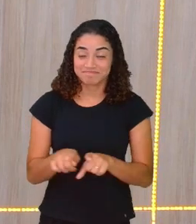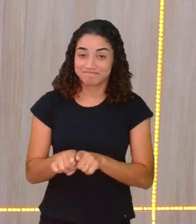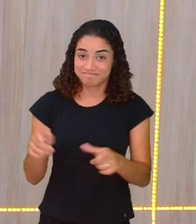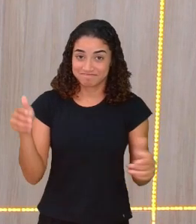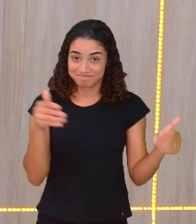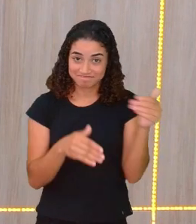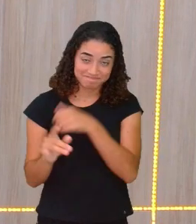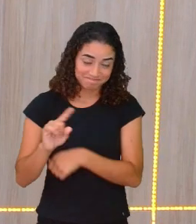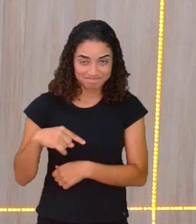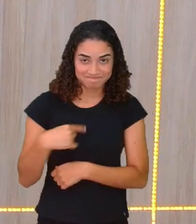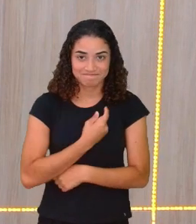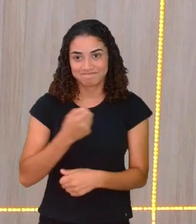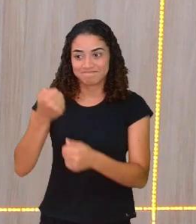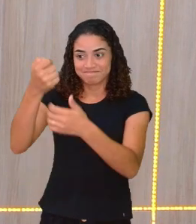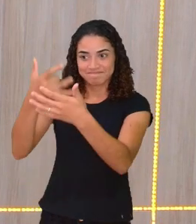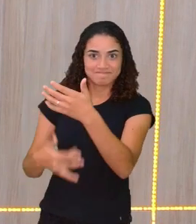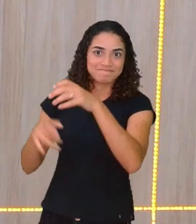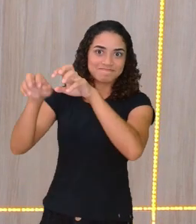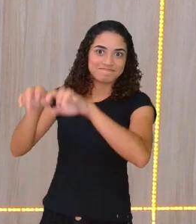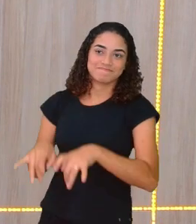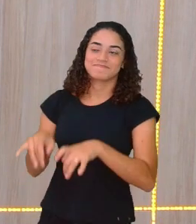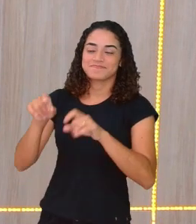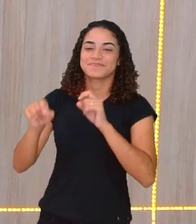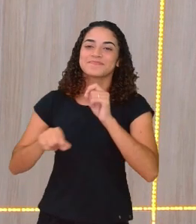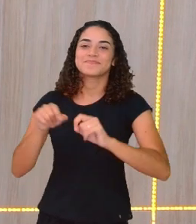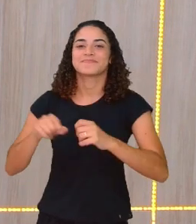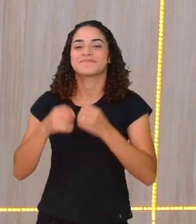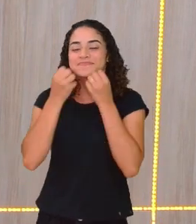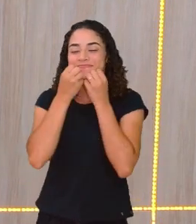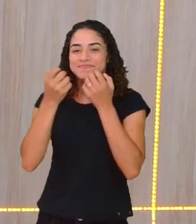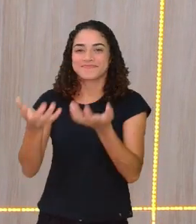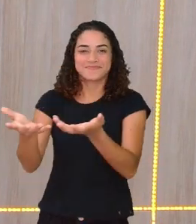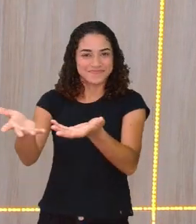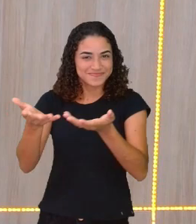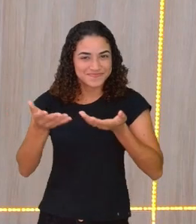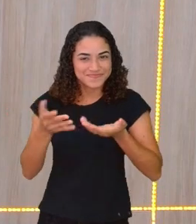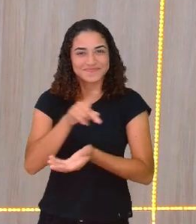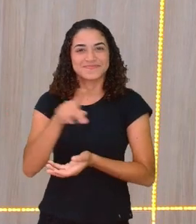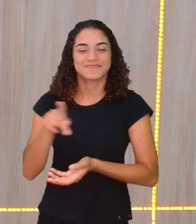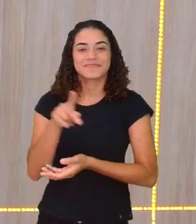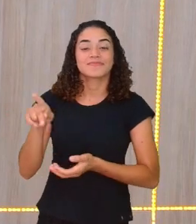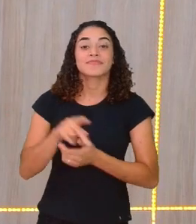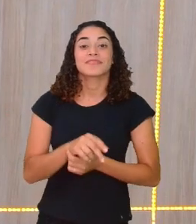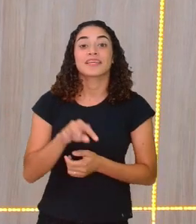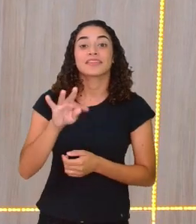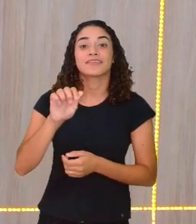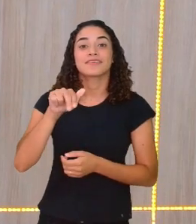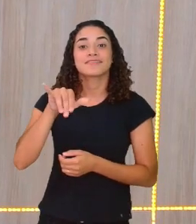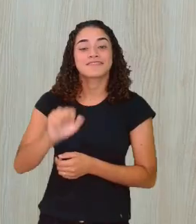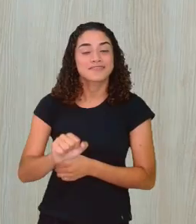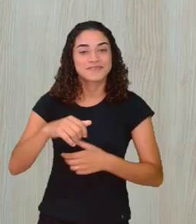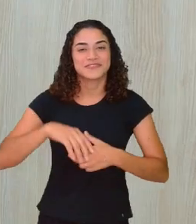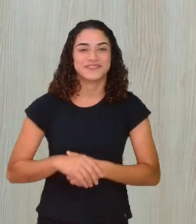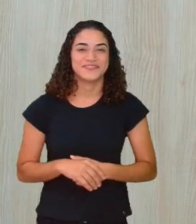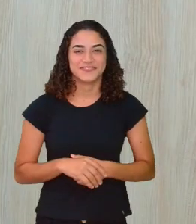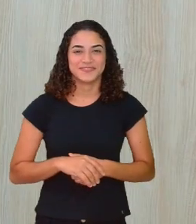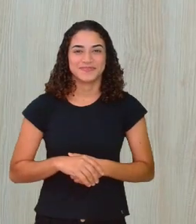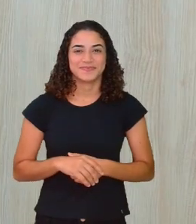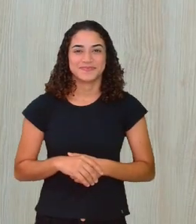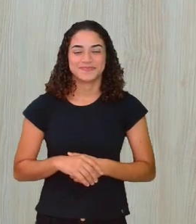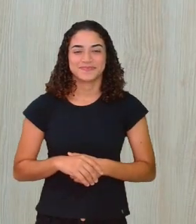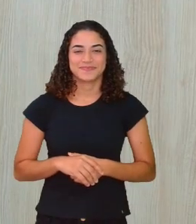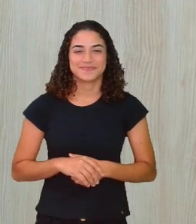participar conosco no chat, seja bem-vinda, professora Tânia